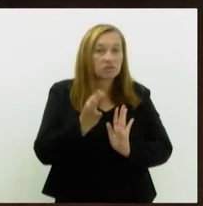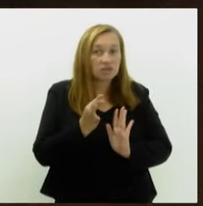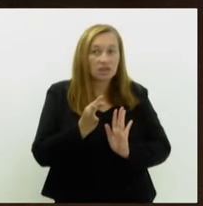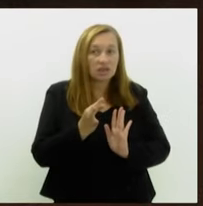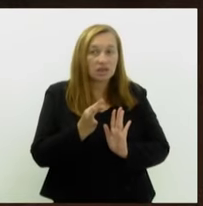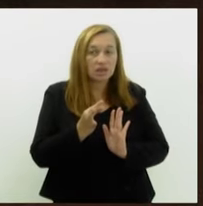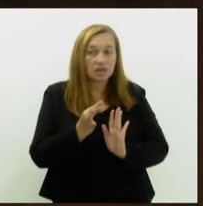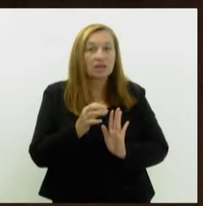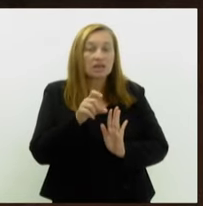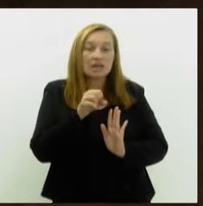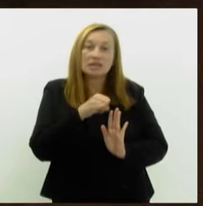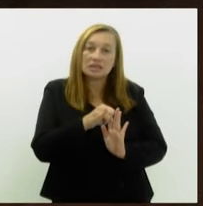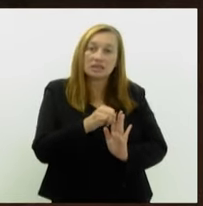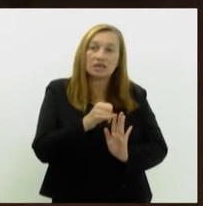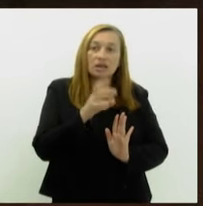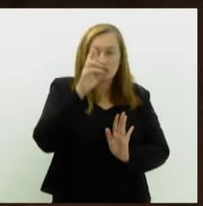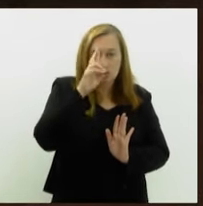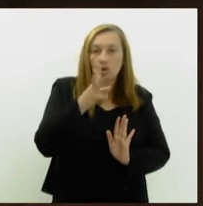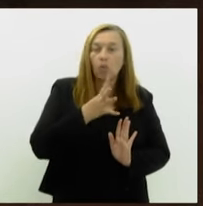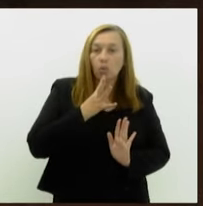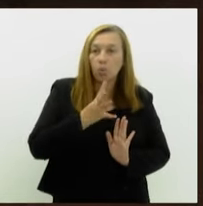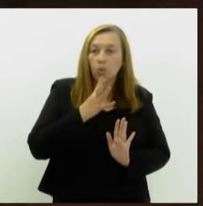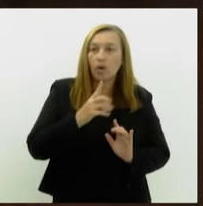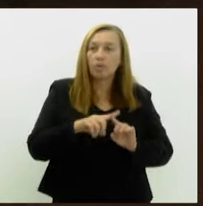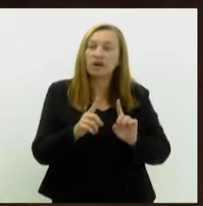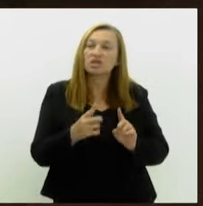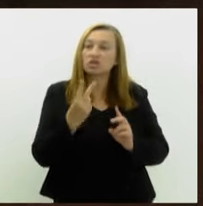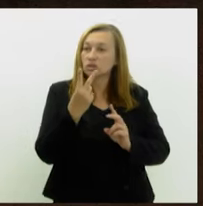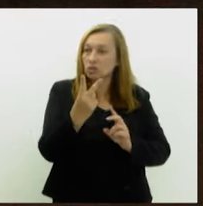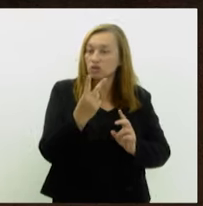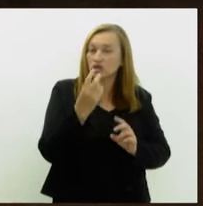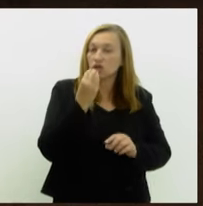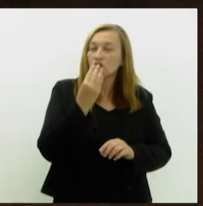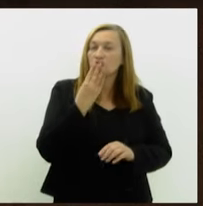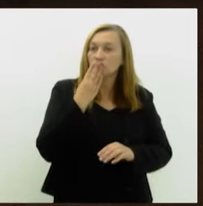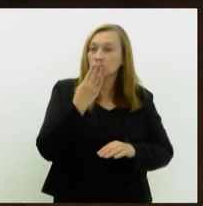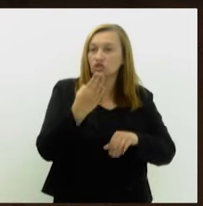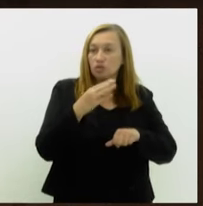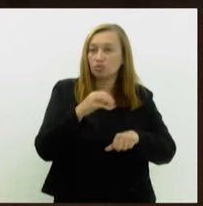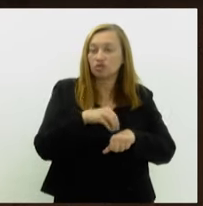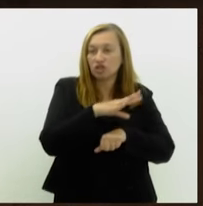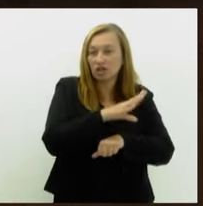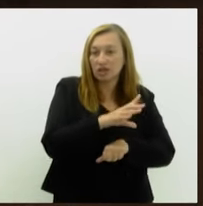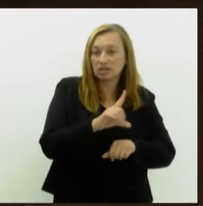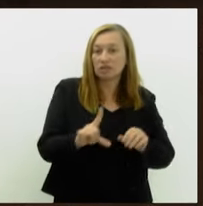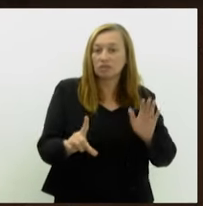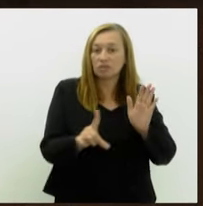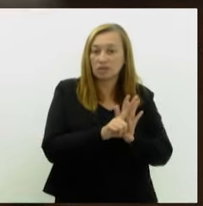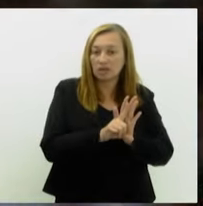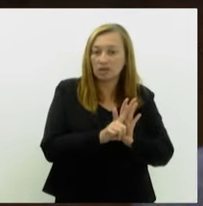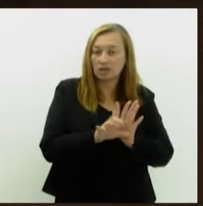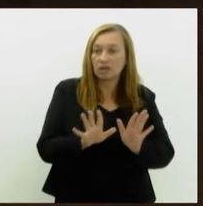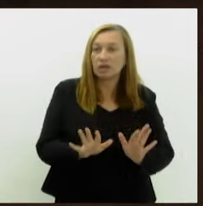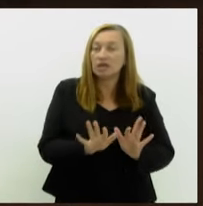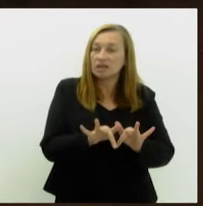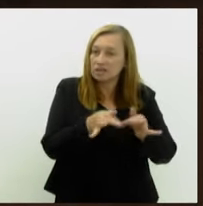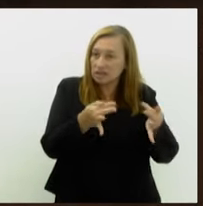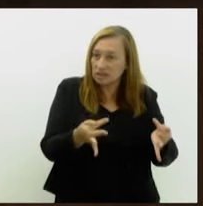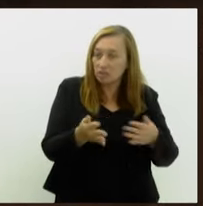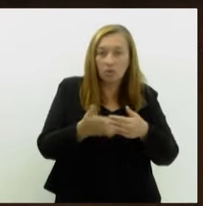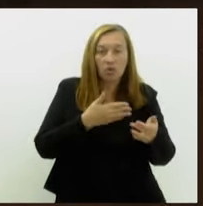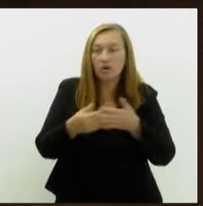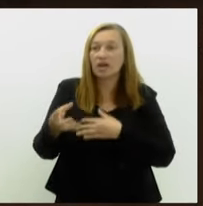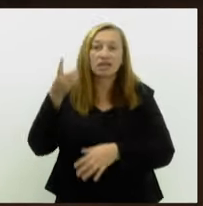Excelência conhece, mas existem dois tipos de indicações. Indicações simples, que qualquer deputado